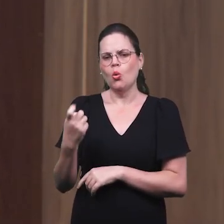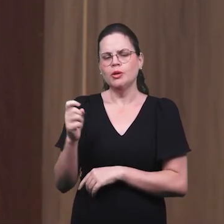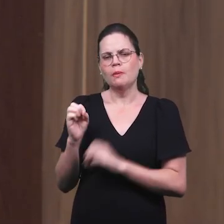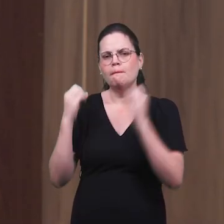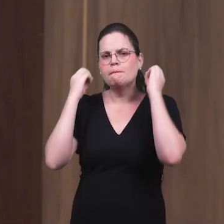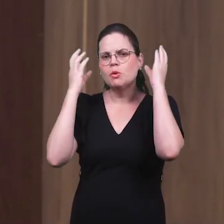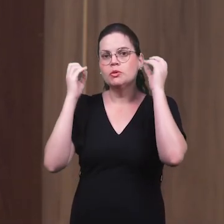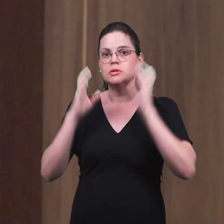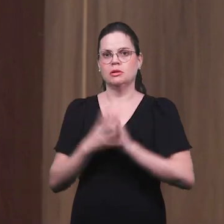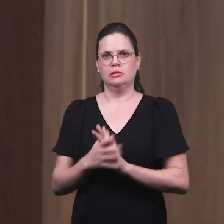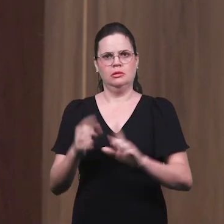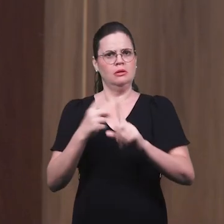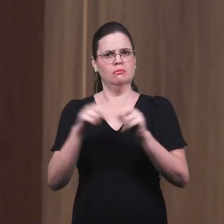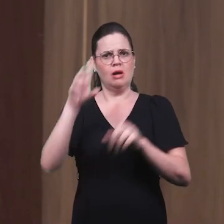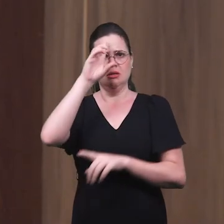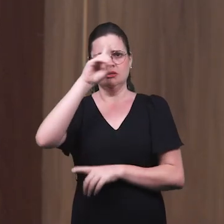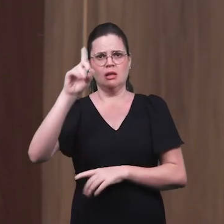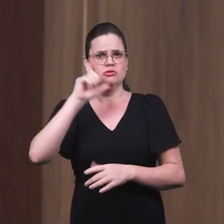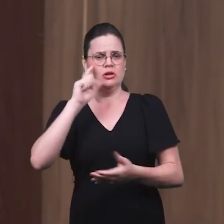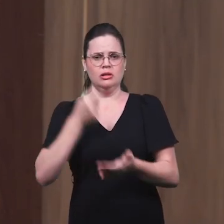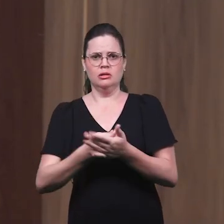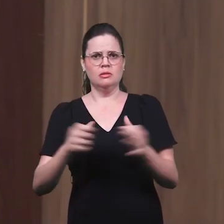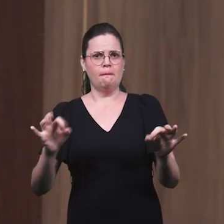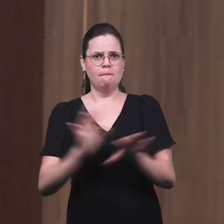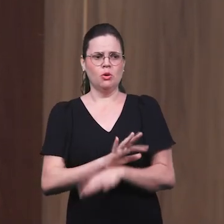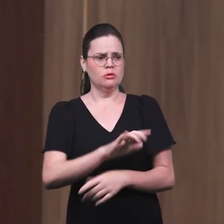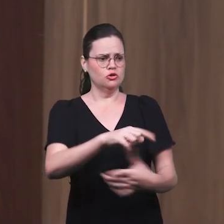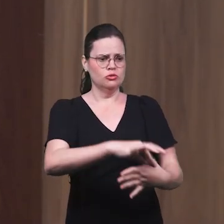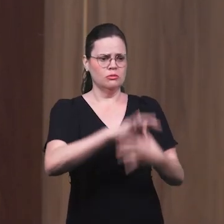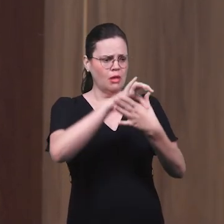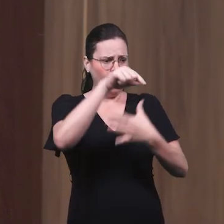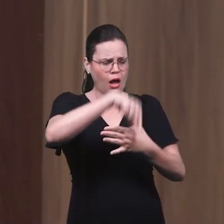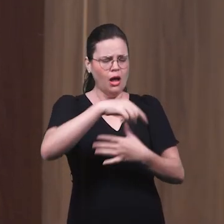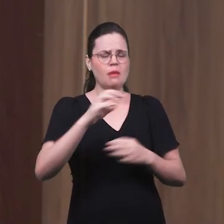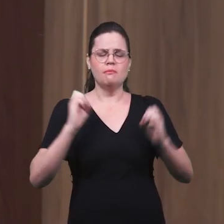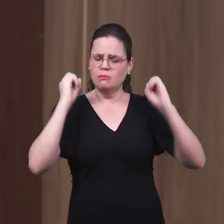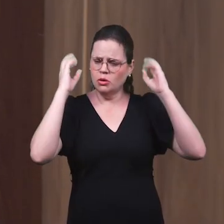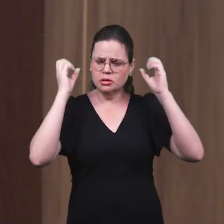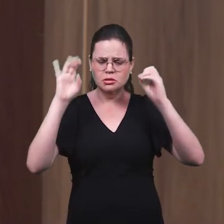o seguinte: Deus tinha estabelecido Moisés para estar à frente. E naquela hora,